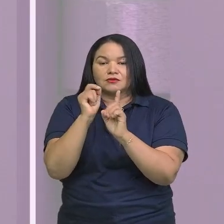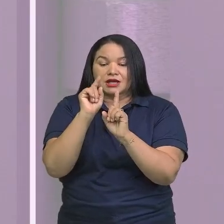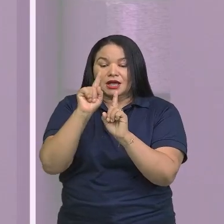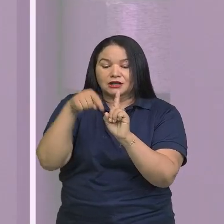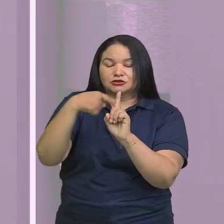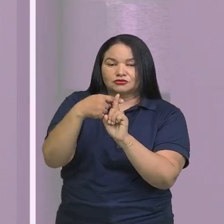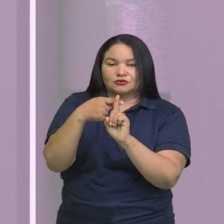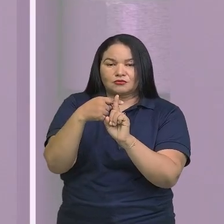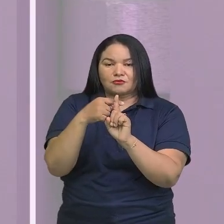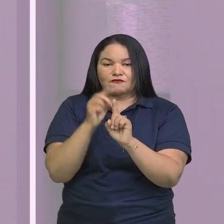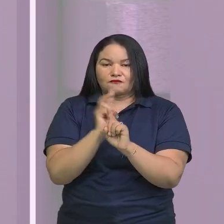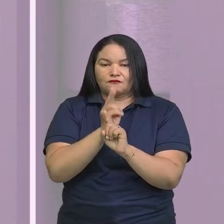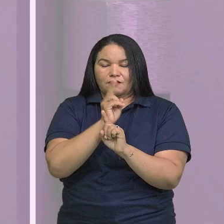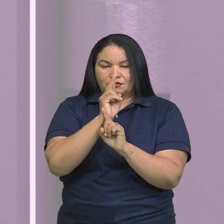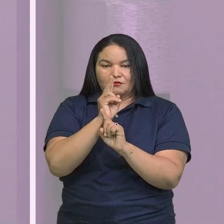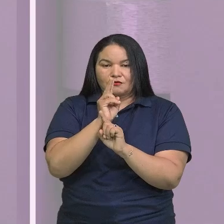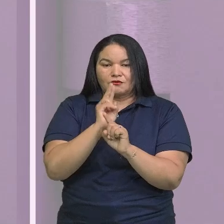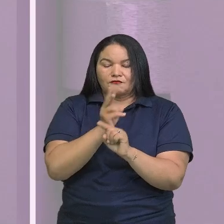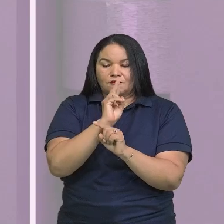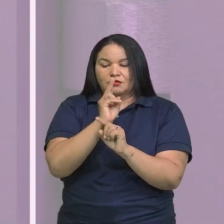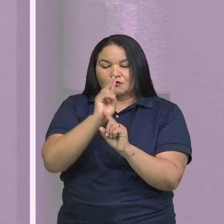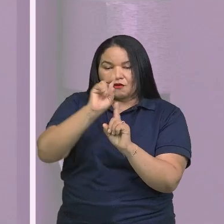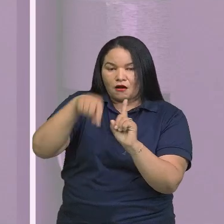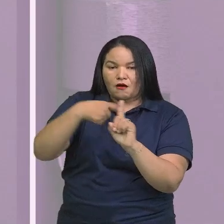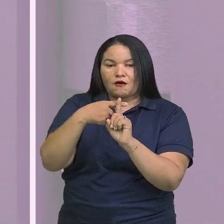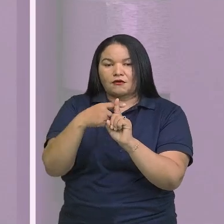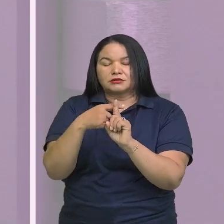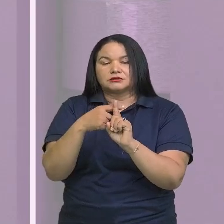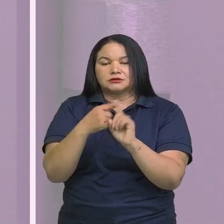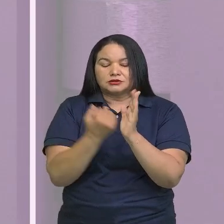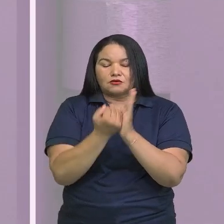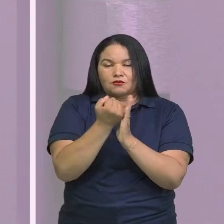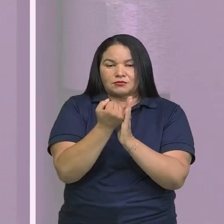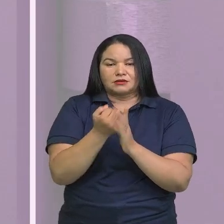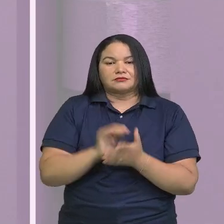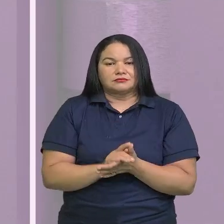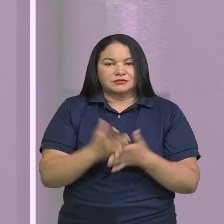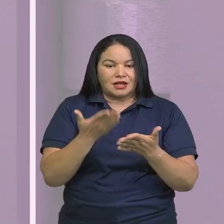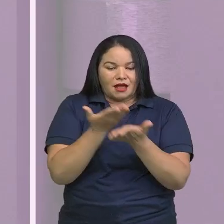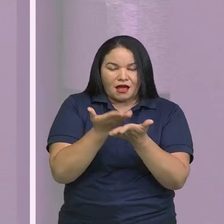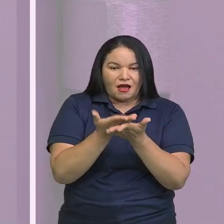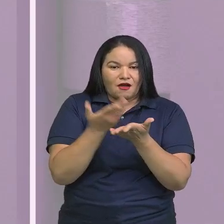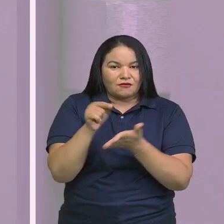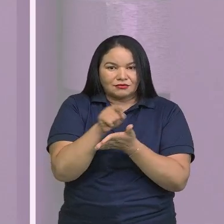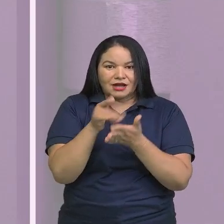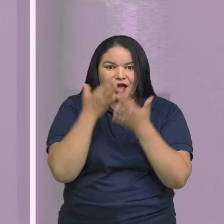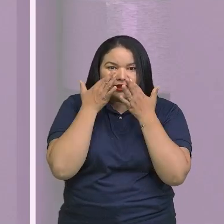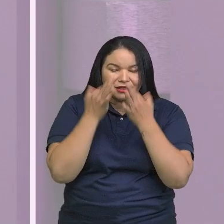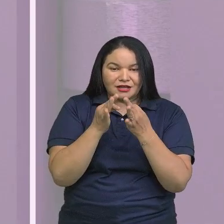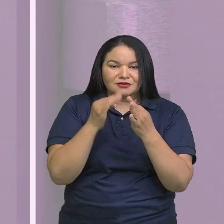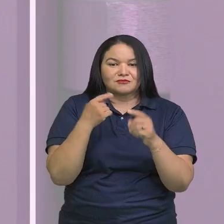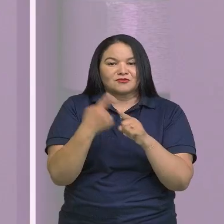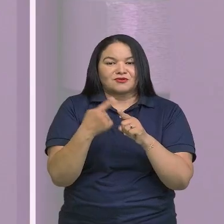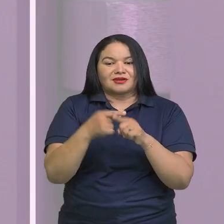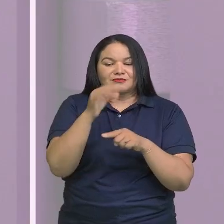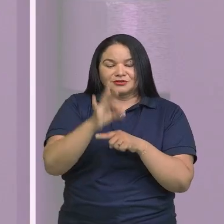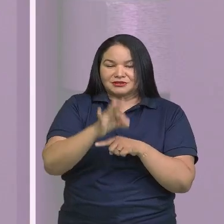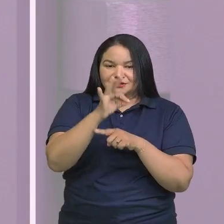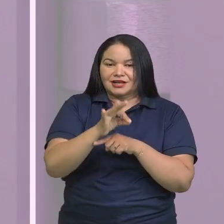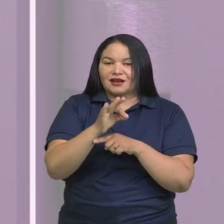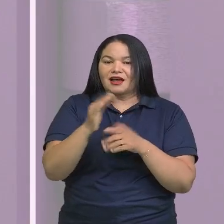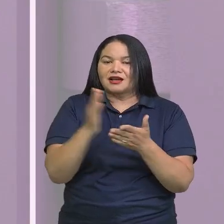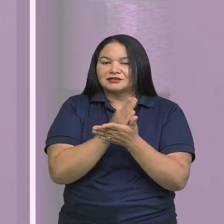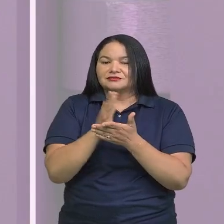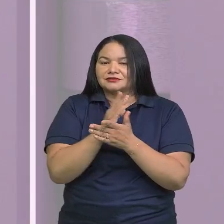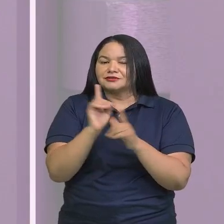ali ao valor original. E como nós vimos aqui durante toda a aula, nós temos que estar atentos porque nem sempre a porcentagem está a nosso favor.